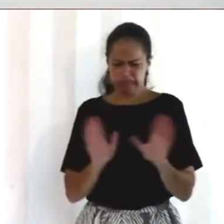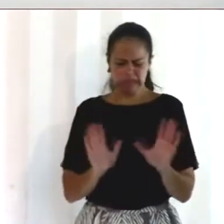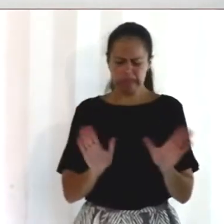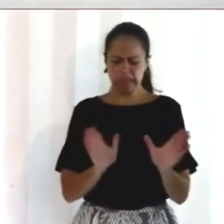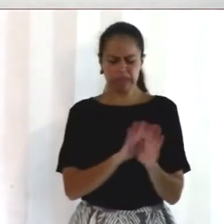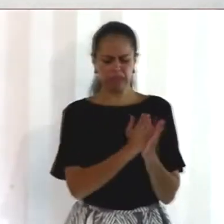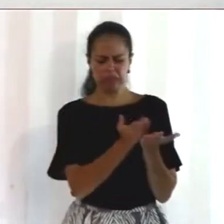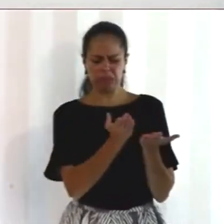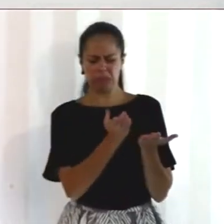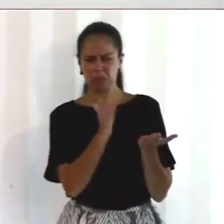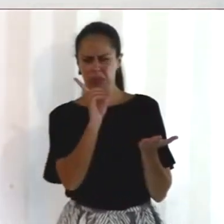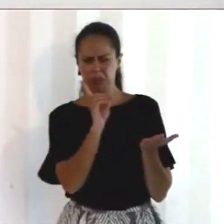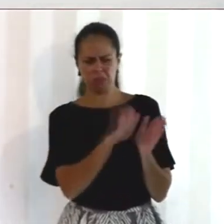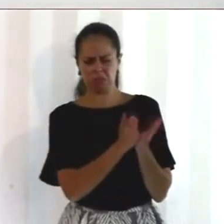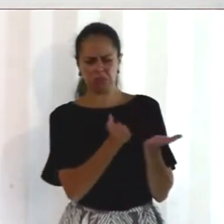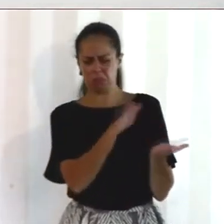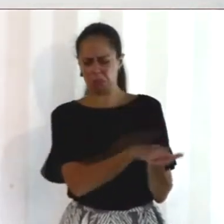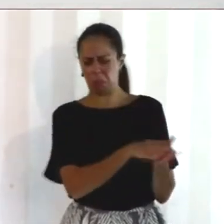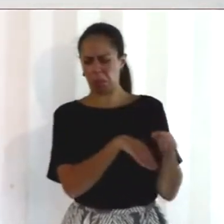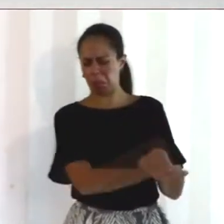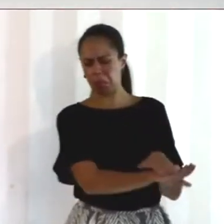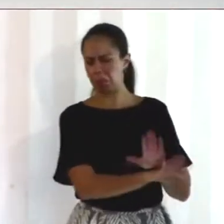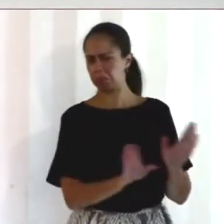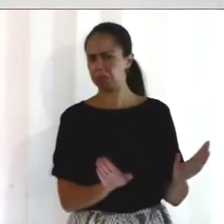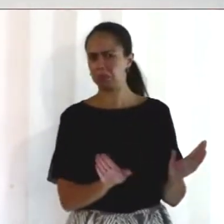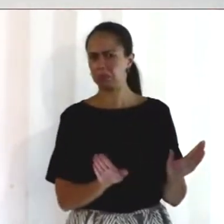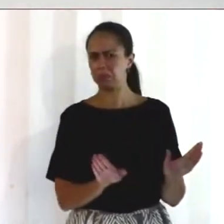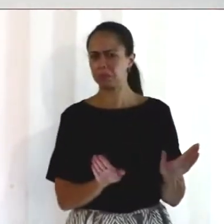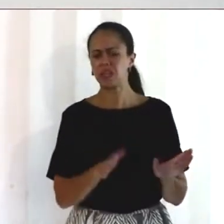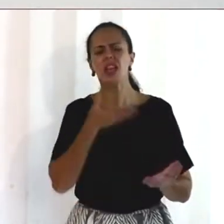ao mesmo tempo em que ela nos choca,